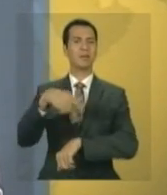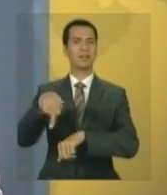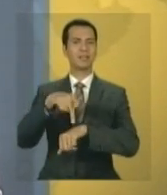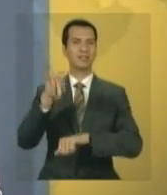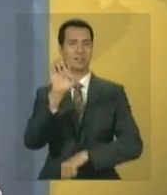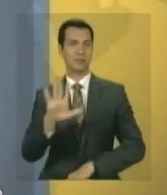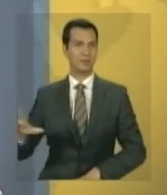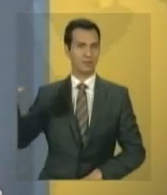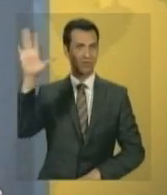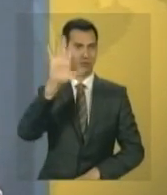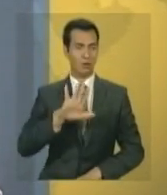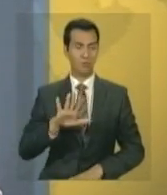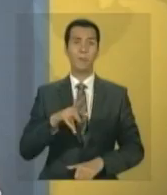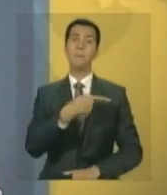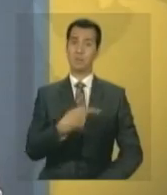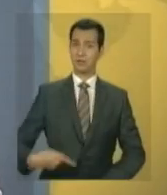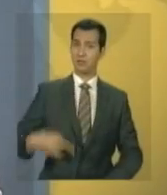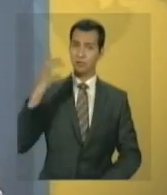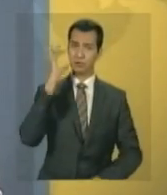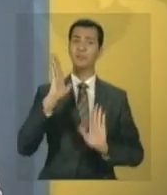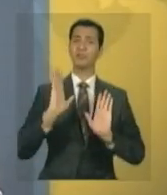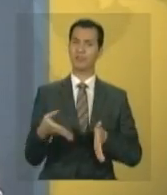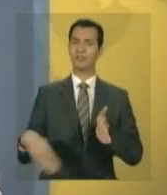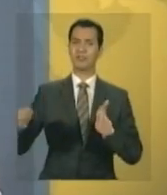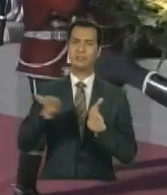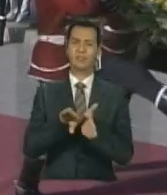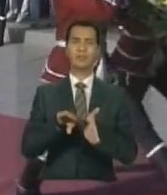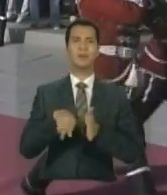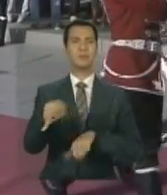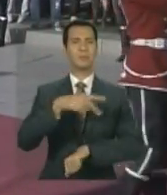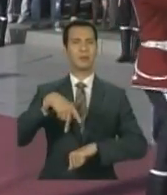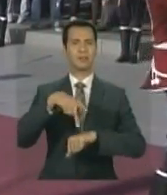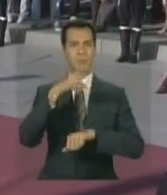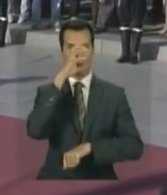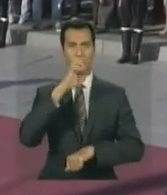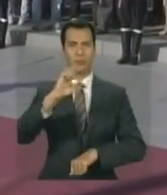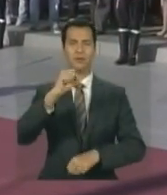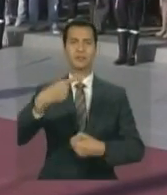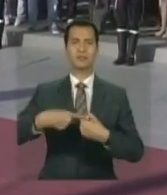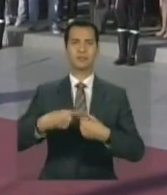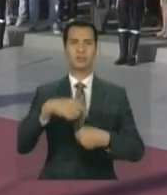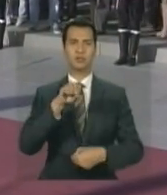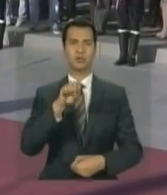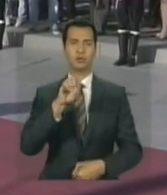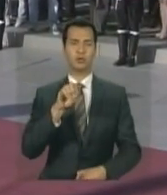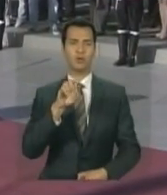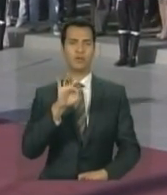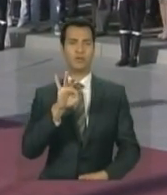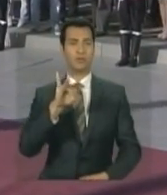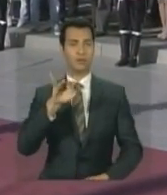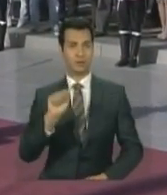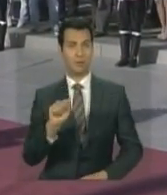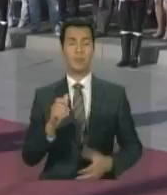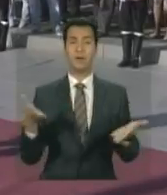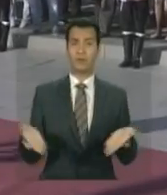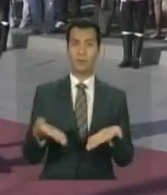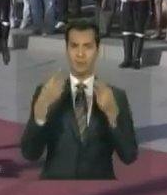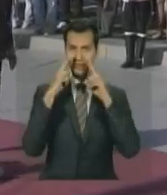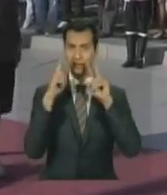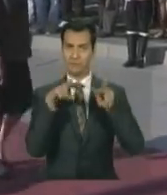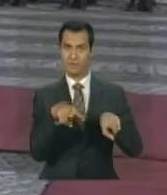em Sófia, na Bulgária, para uma visita oficial de 2 dias. Bom, você está vendo aí imagens